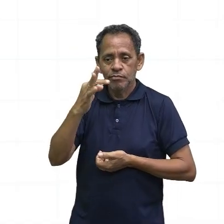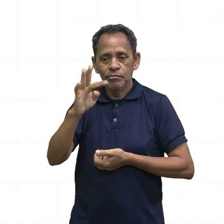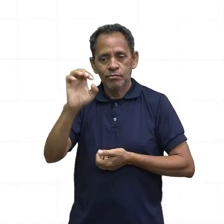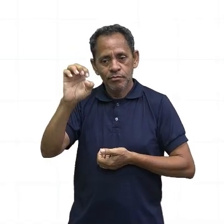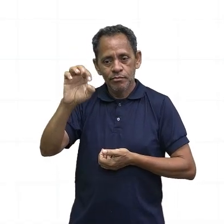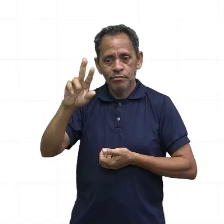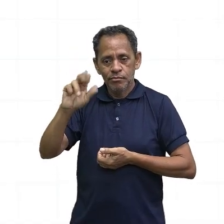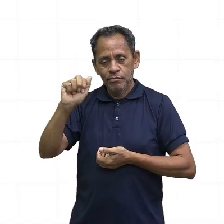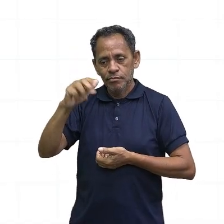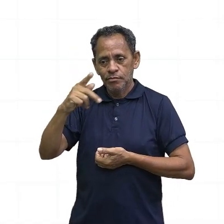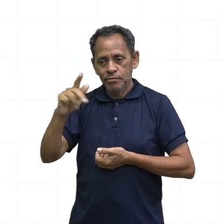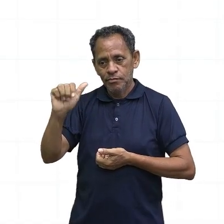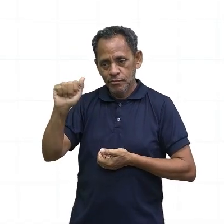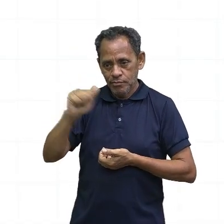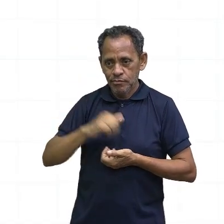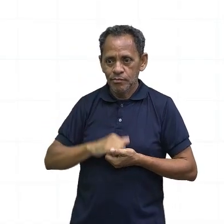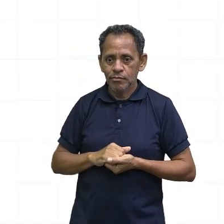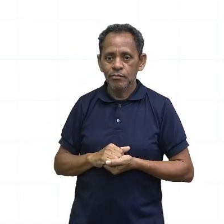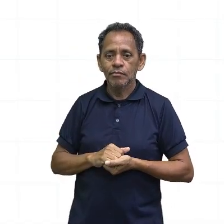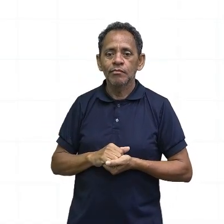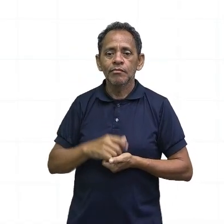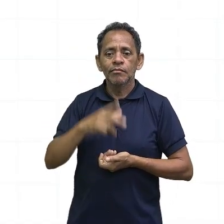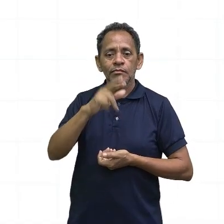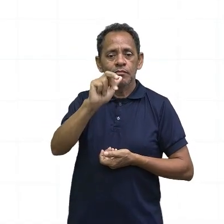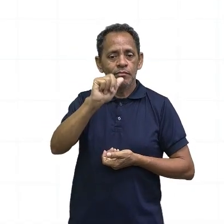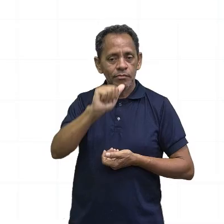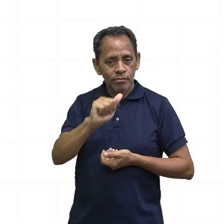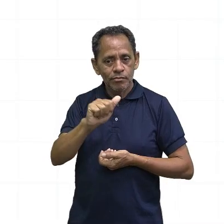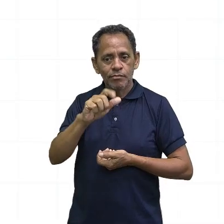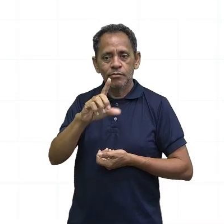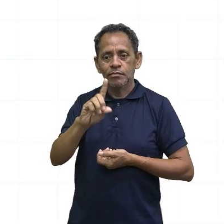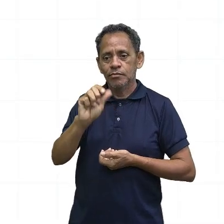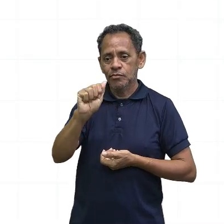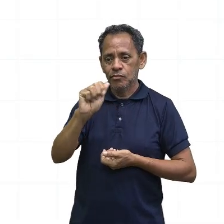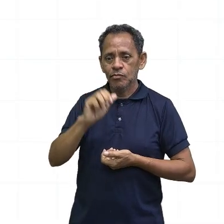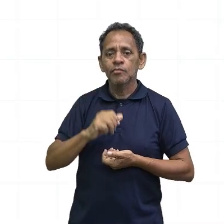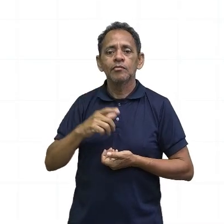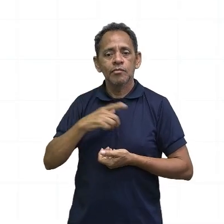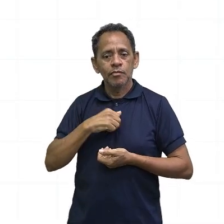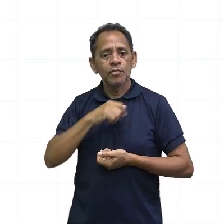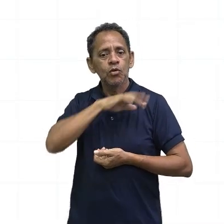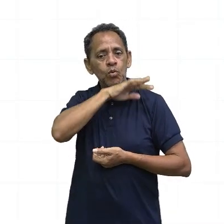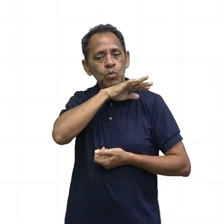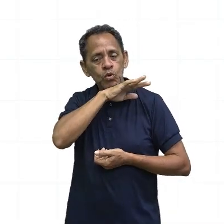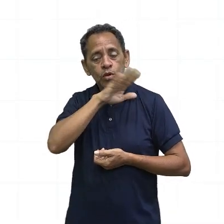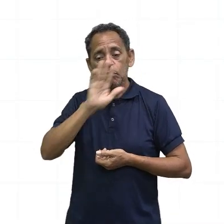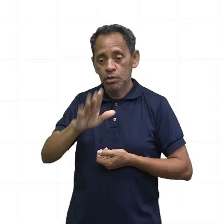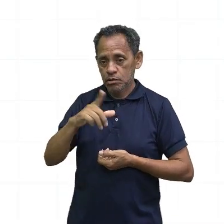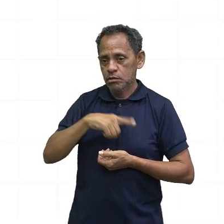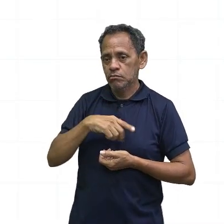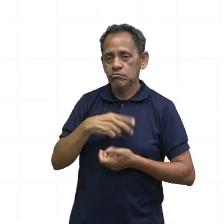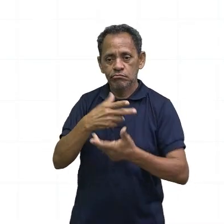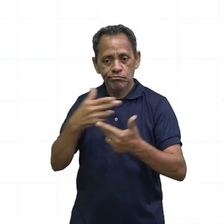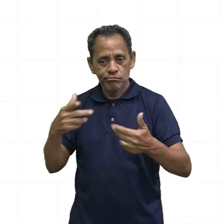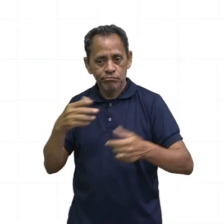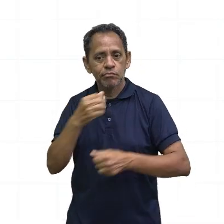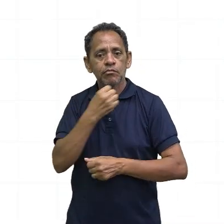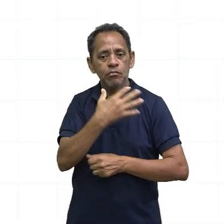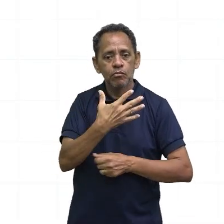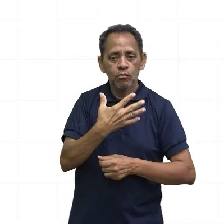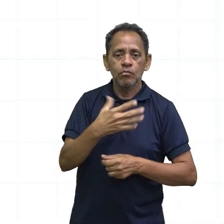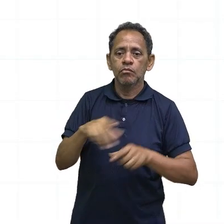questão meio ruim, né, dos radioisótopos, mas tem as coisas boas também, né? Então, a radioterapia é justamente